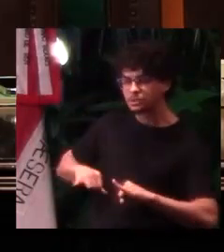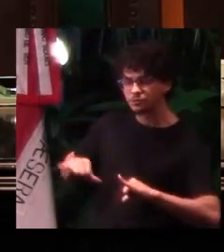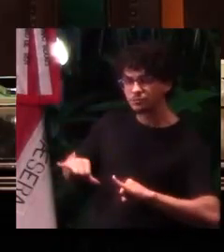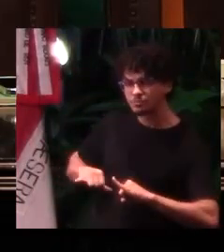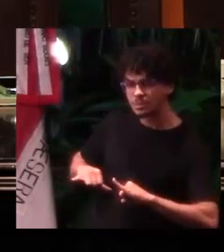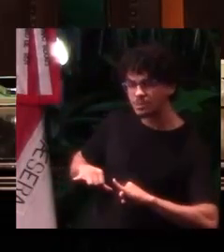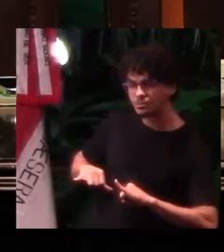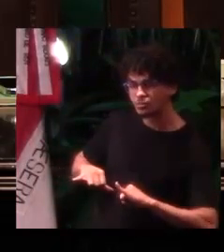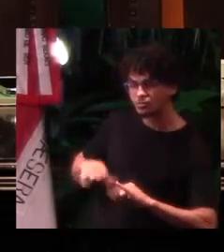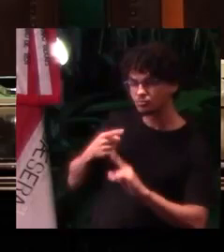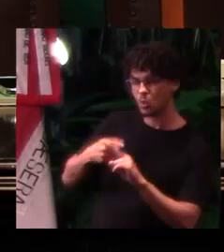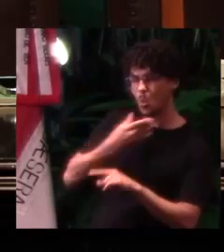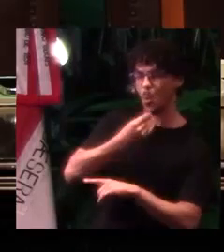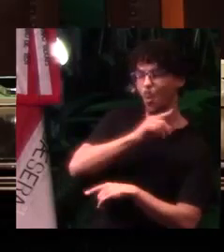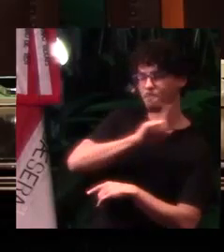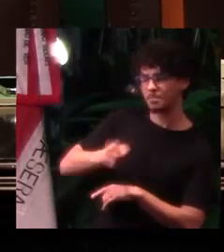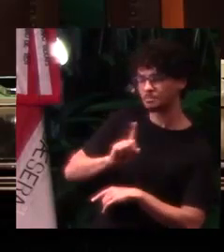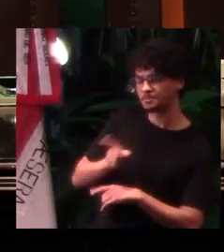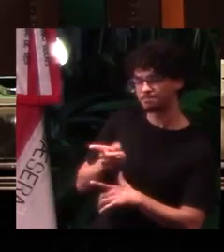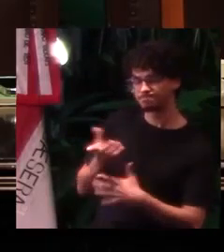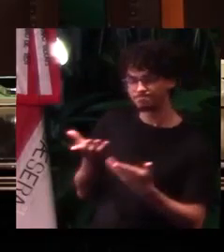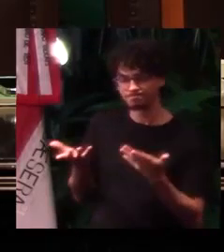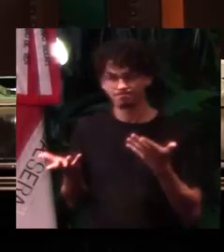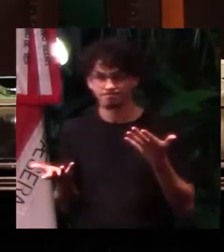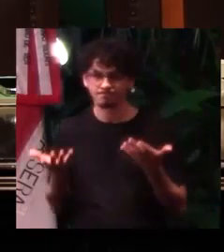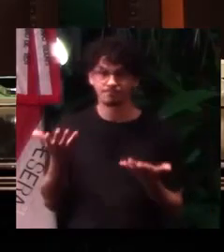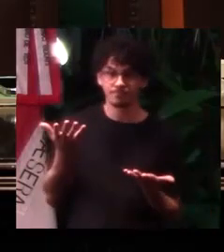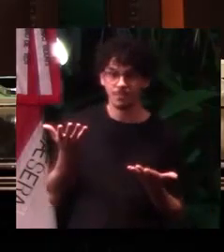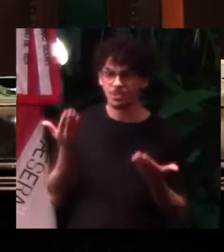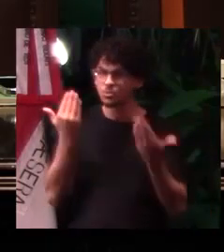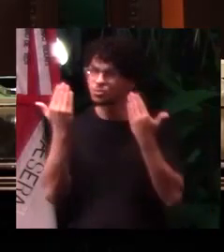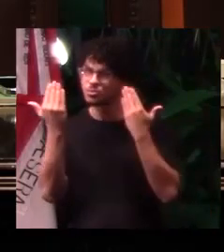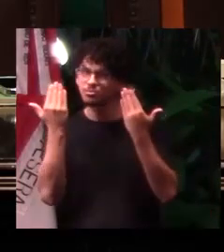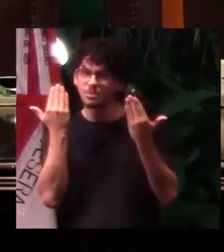um homem tirânico? Não é?